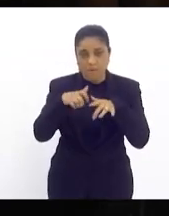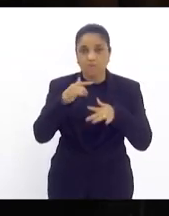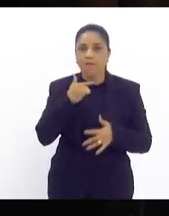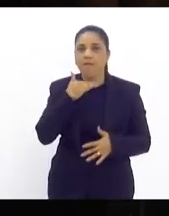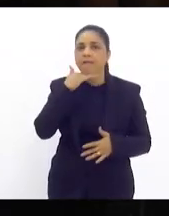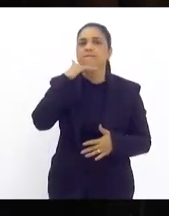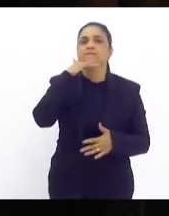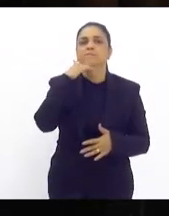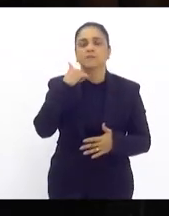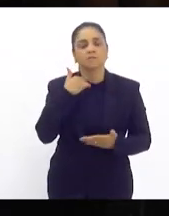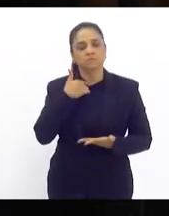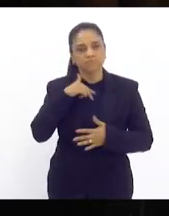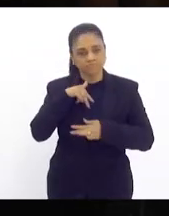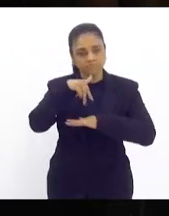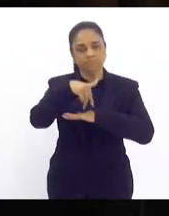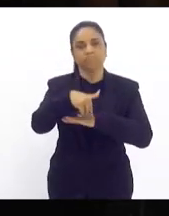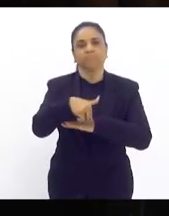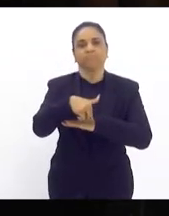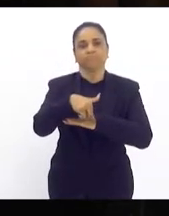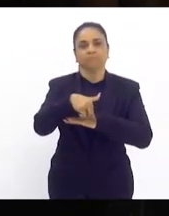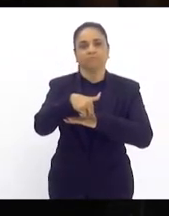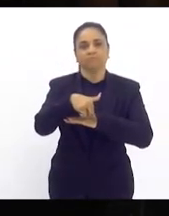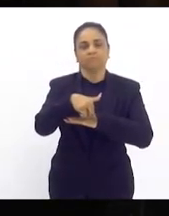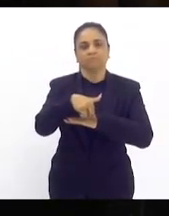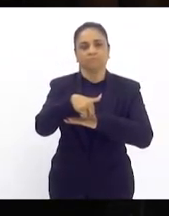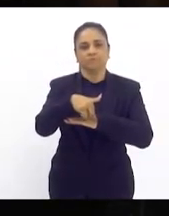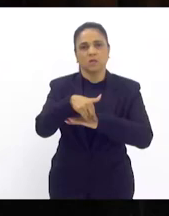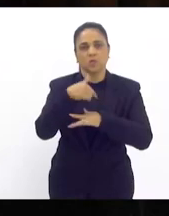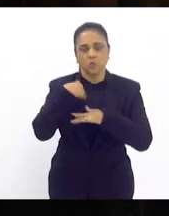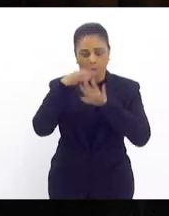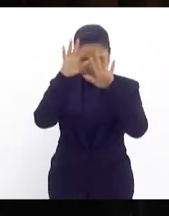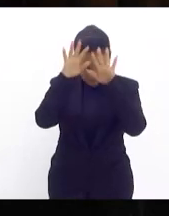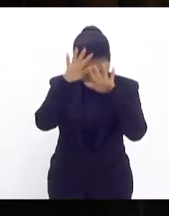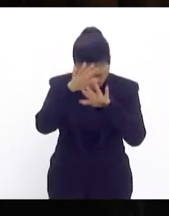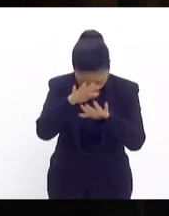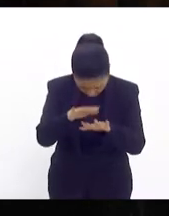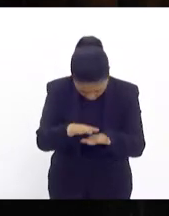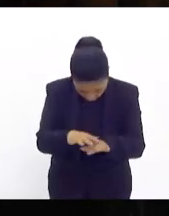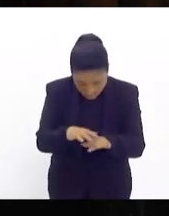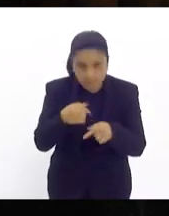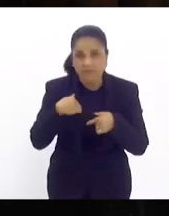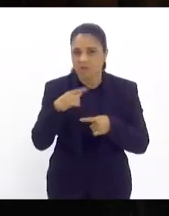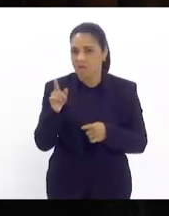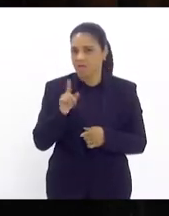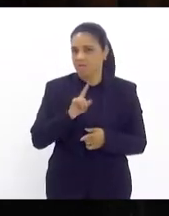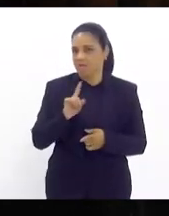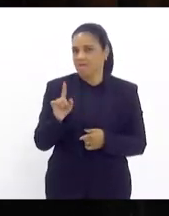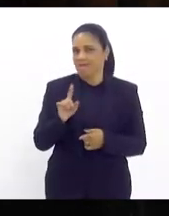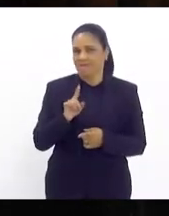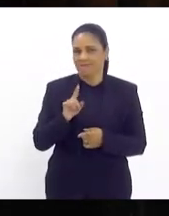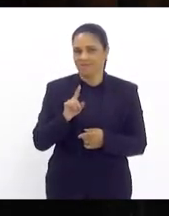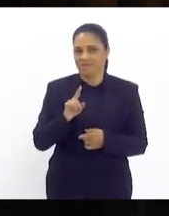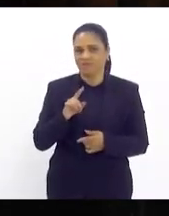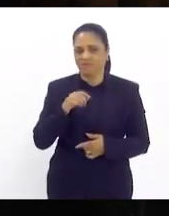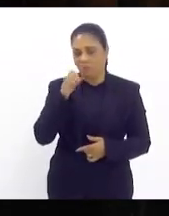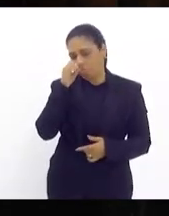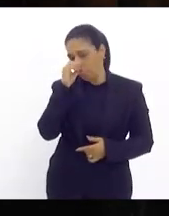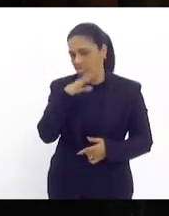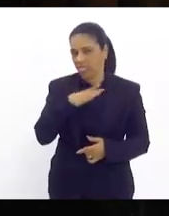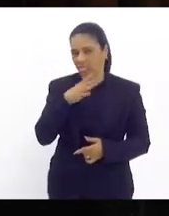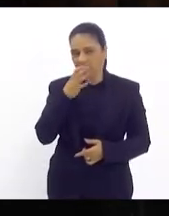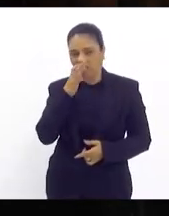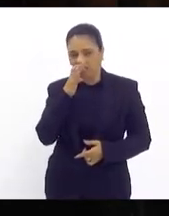erguer a cabeça para que essa cabeça não seja baixa diante de tanto deboche